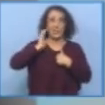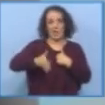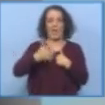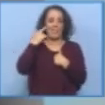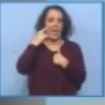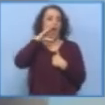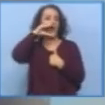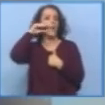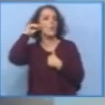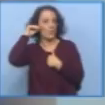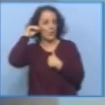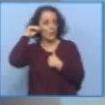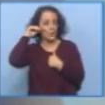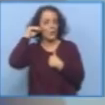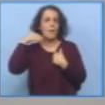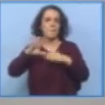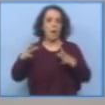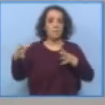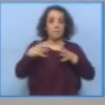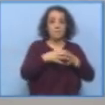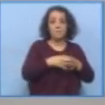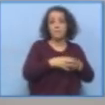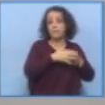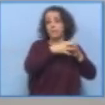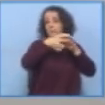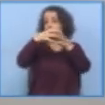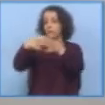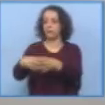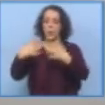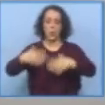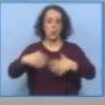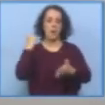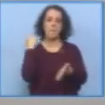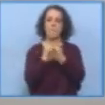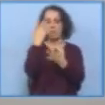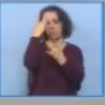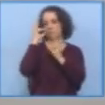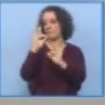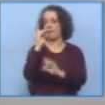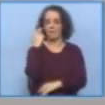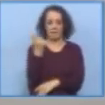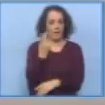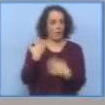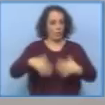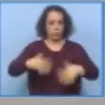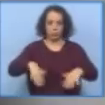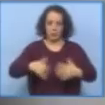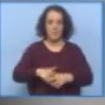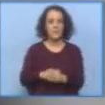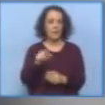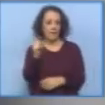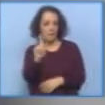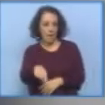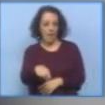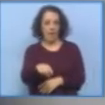adulta, mas foi um acontecimento marcante para a vida, isso não há dúvida. Havia também o